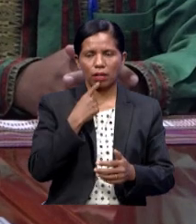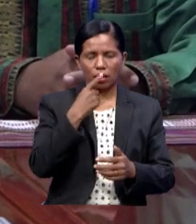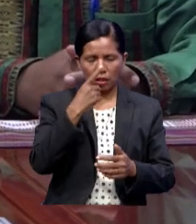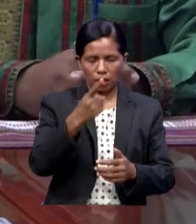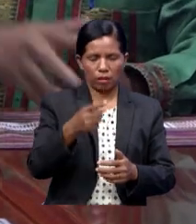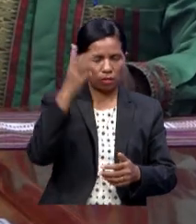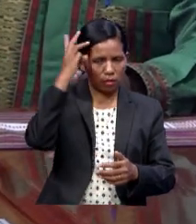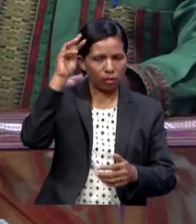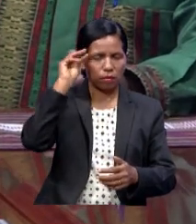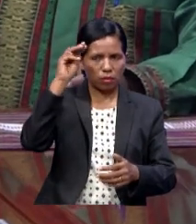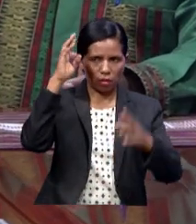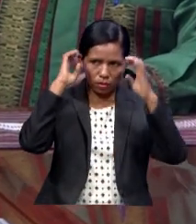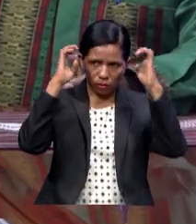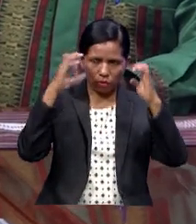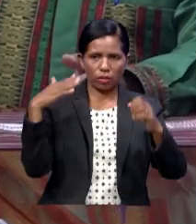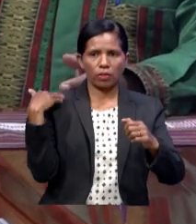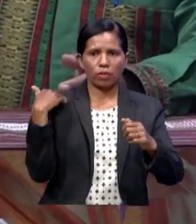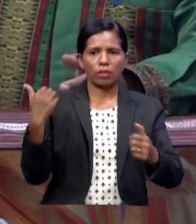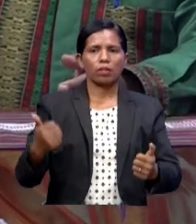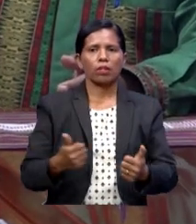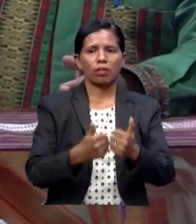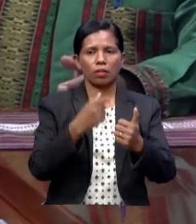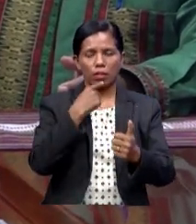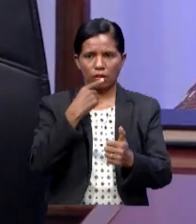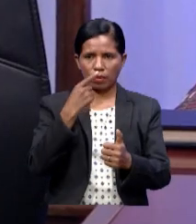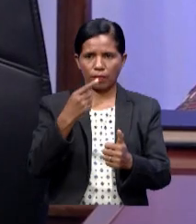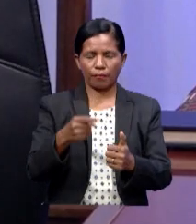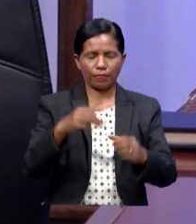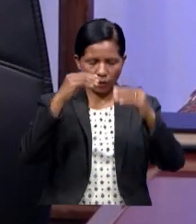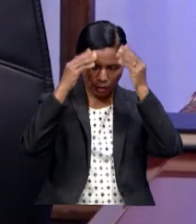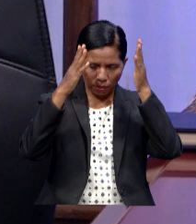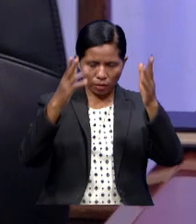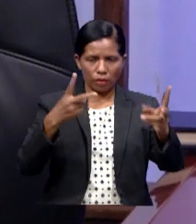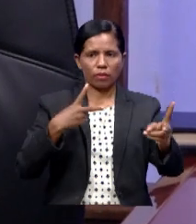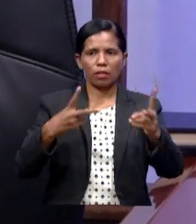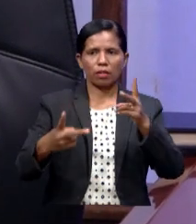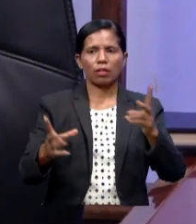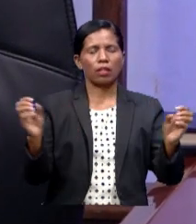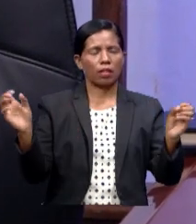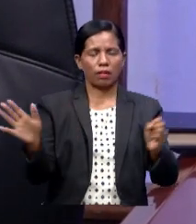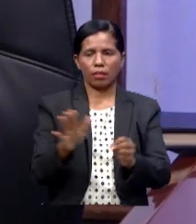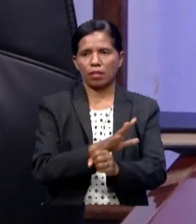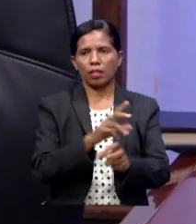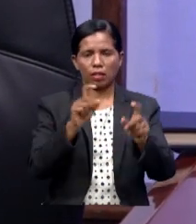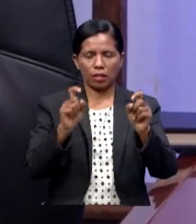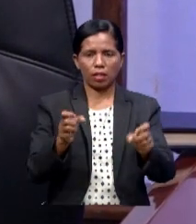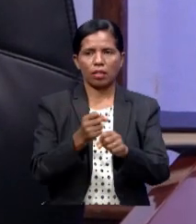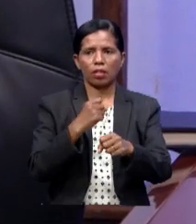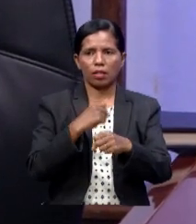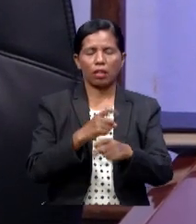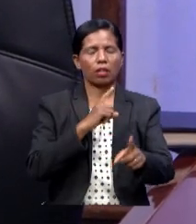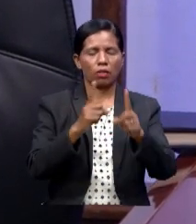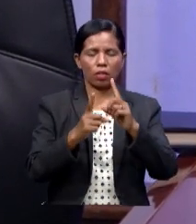ne, Ministro da Educação, Juventude no Desporto, Hateten, professor voluntário Hirek Nebe La Passa, tem que halo